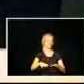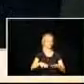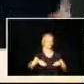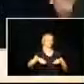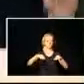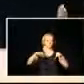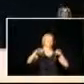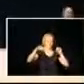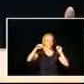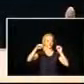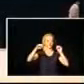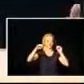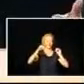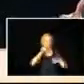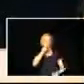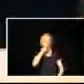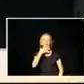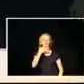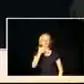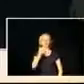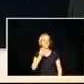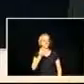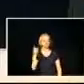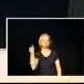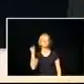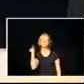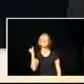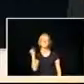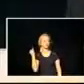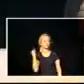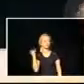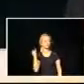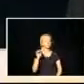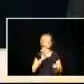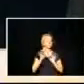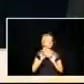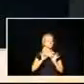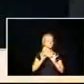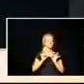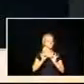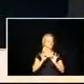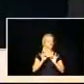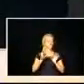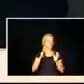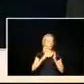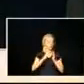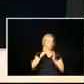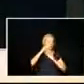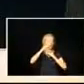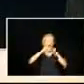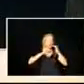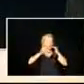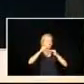dessa magnitude, que é a revisão salarial dos servidor público,